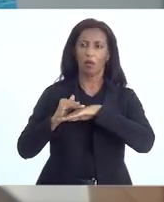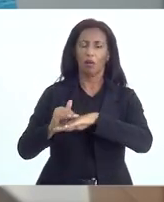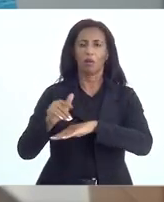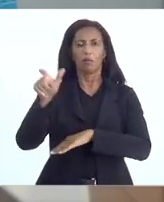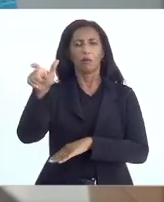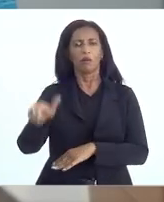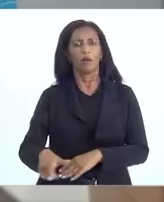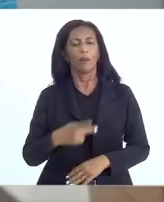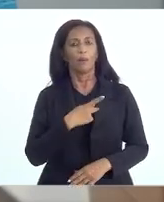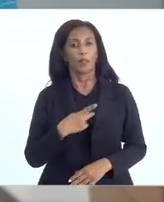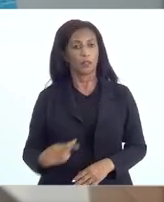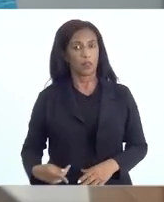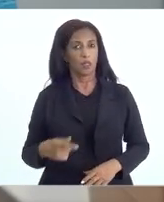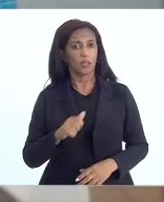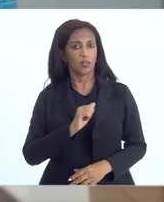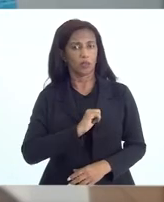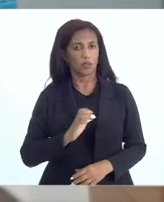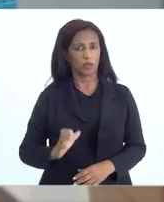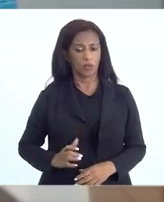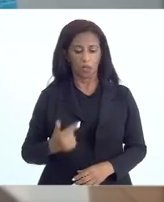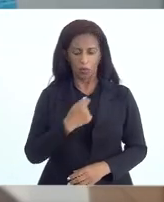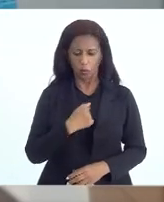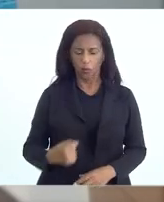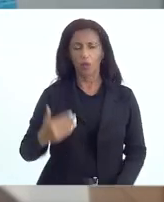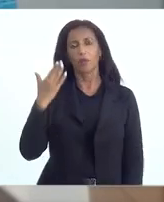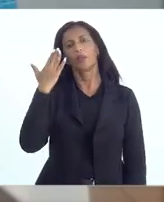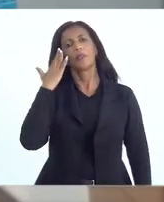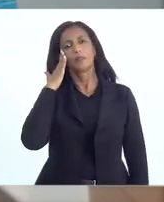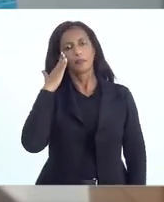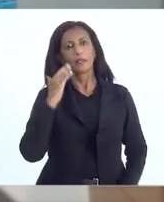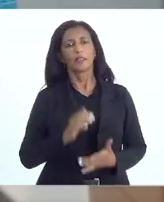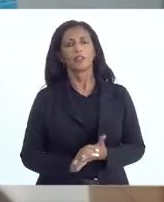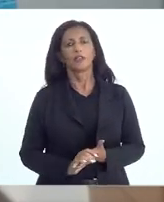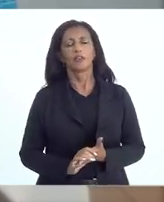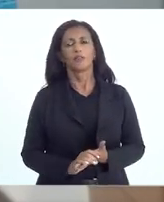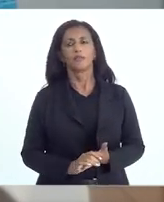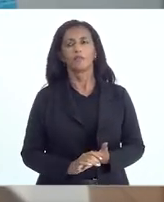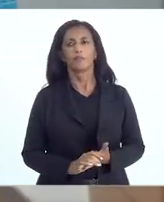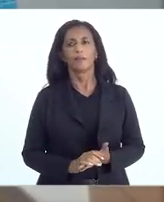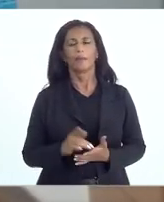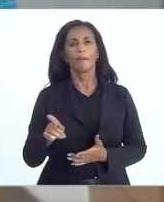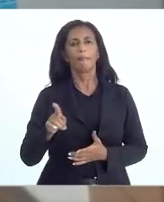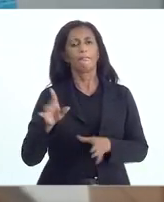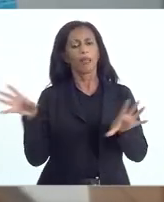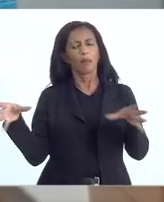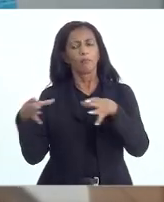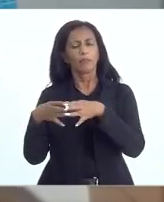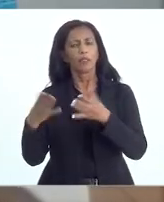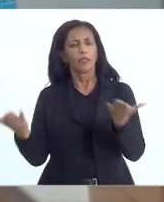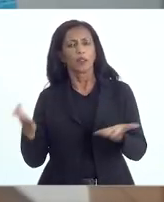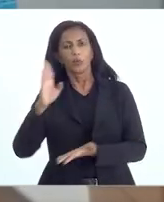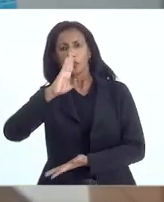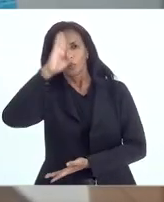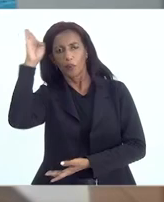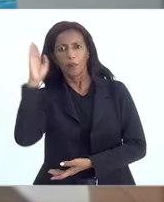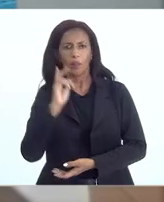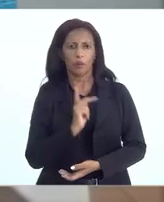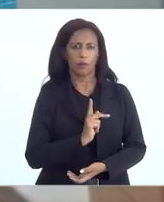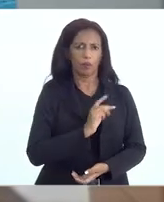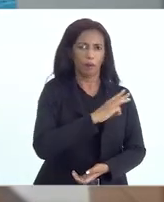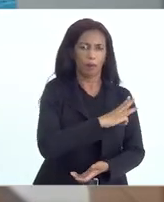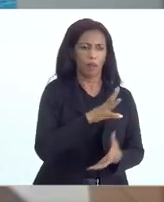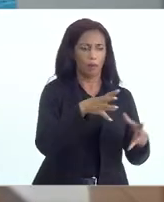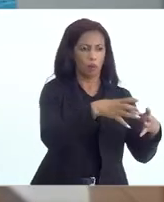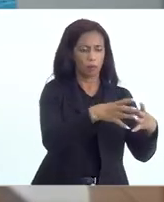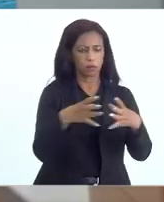pessoalmente com o presidente da Assembleia e o governador entende que essa top essa tropa tanto do Corpo de Bombeiros quanto da